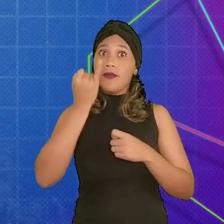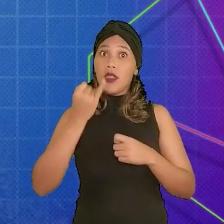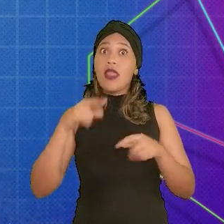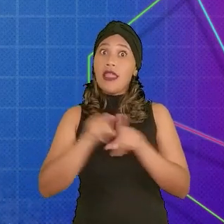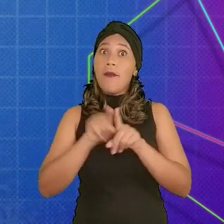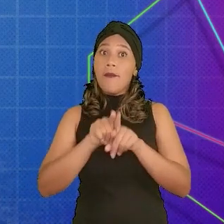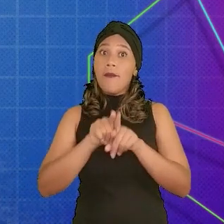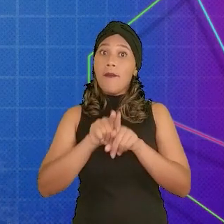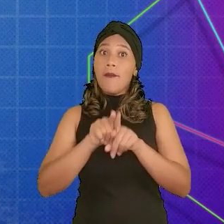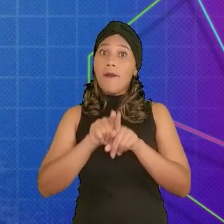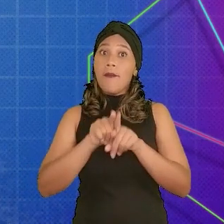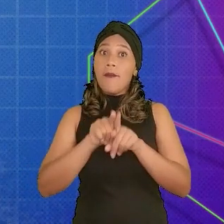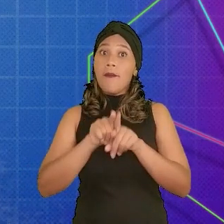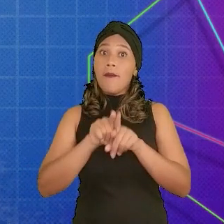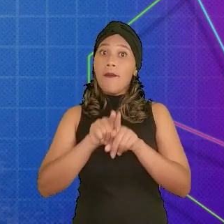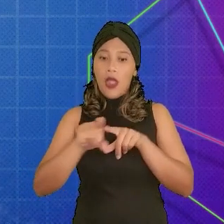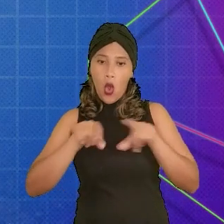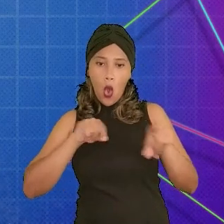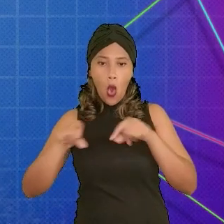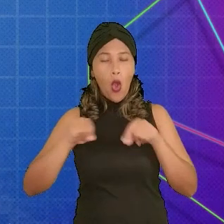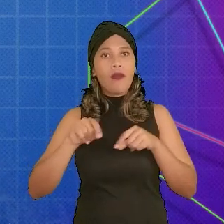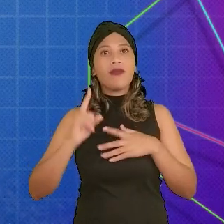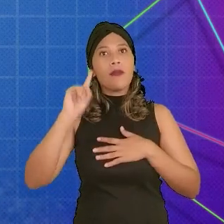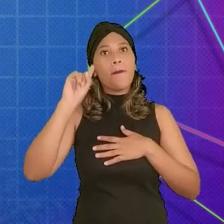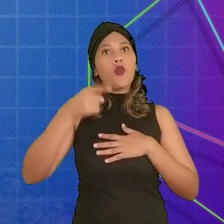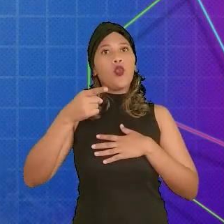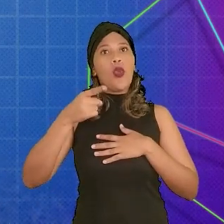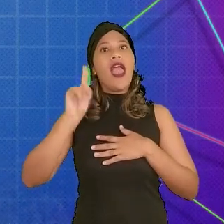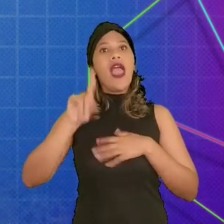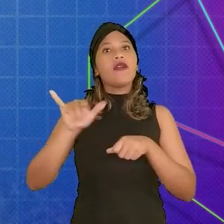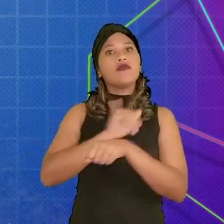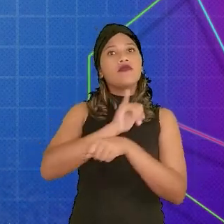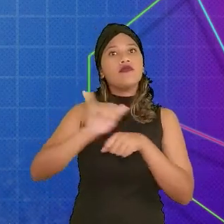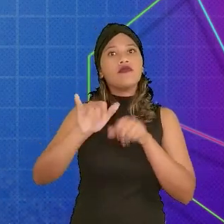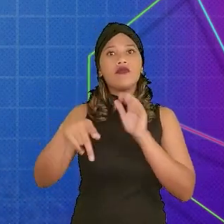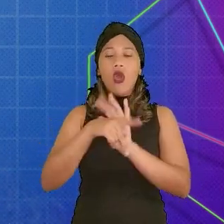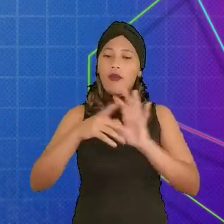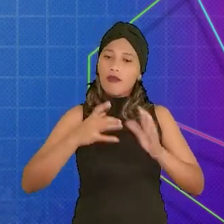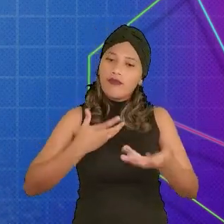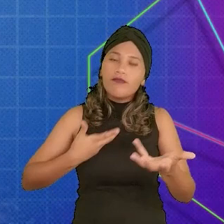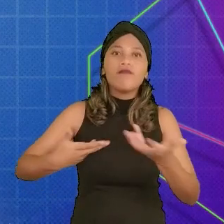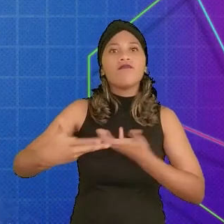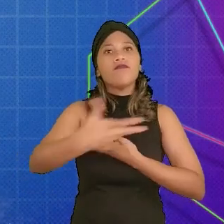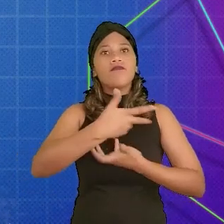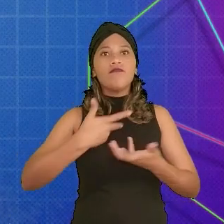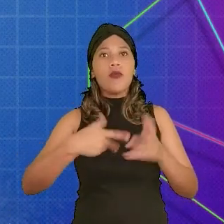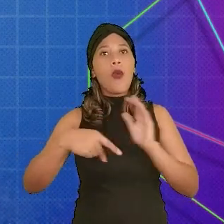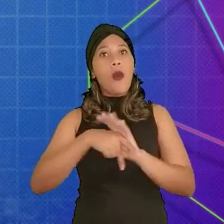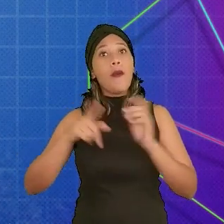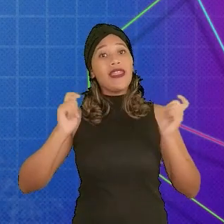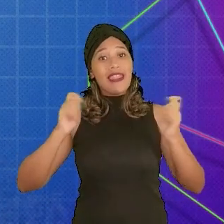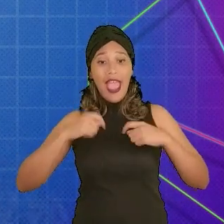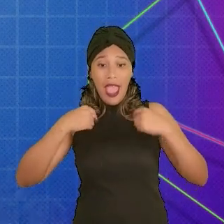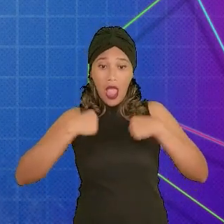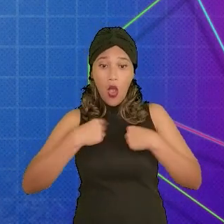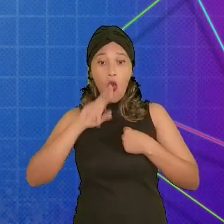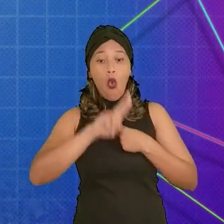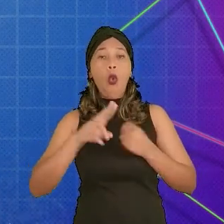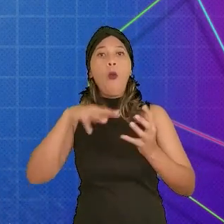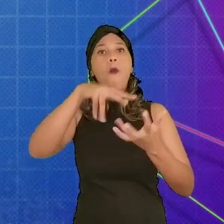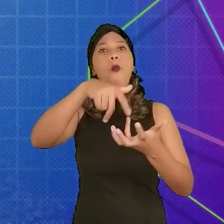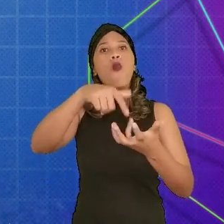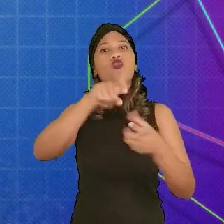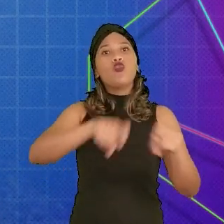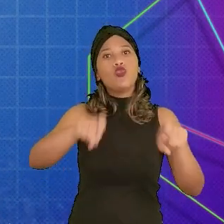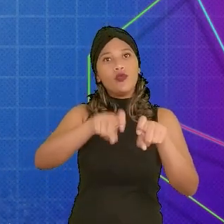de comandos. Comandos: Comandos são as formas de interação que o jogador tem para interagir naquele